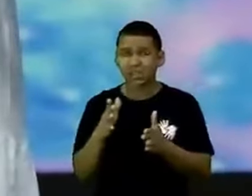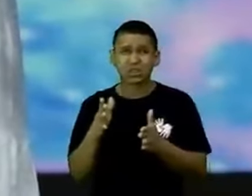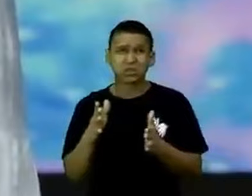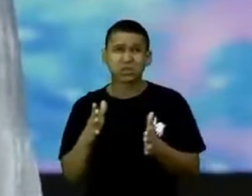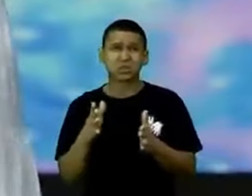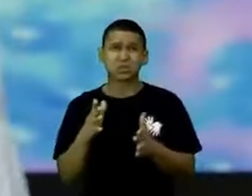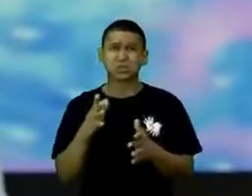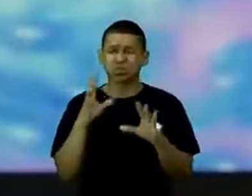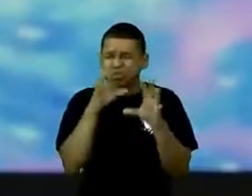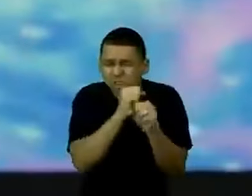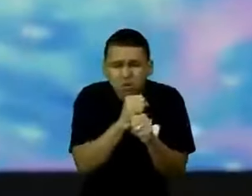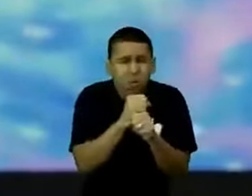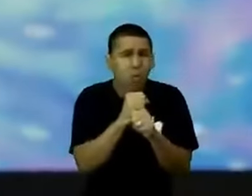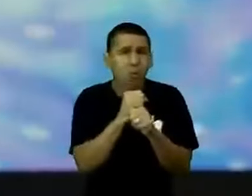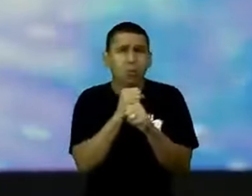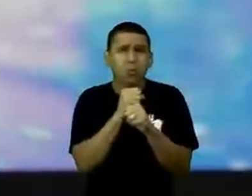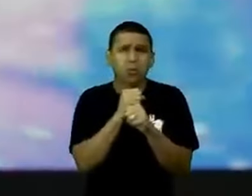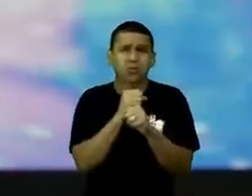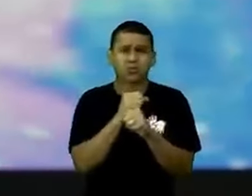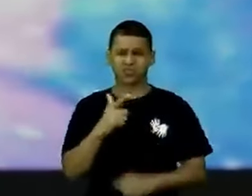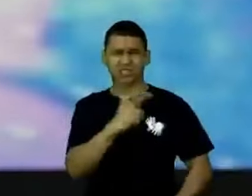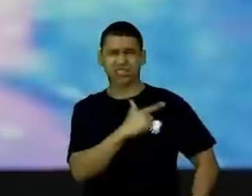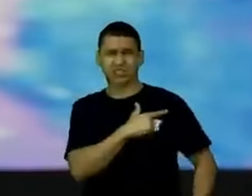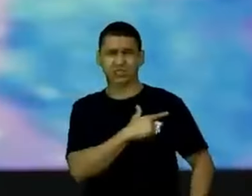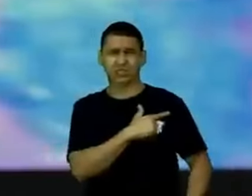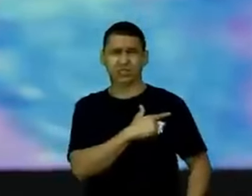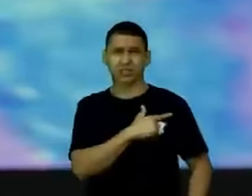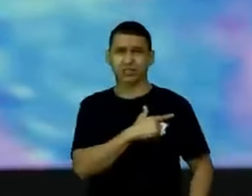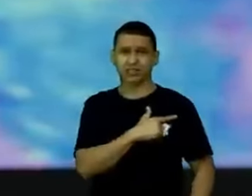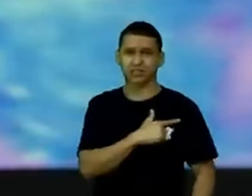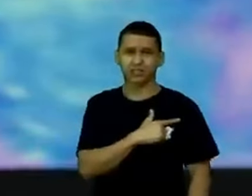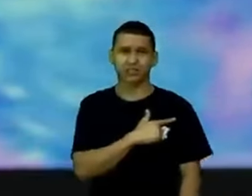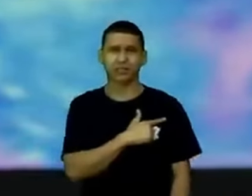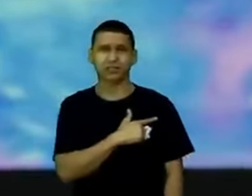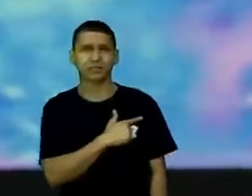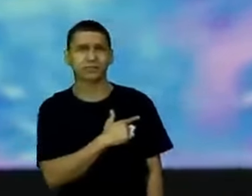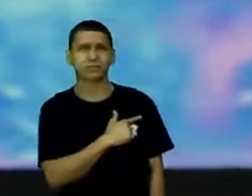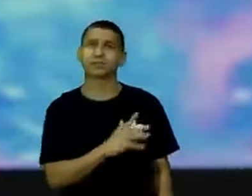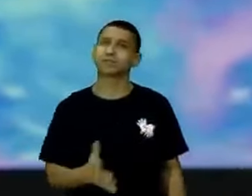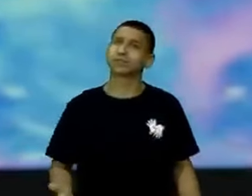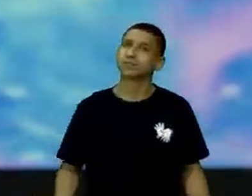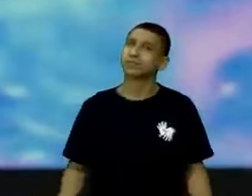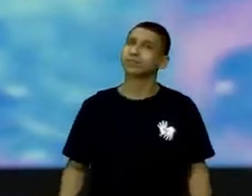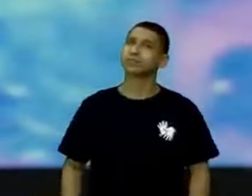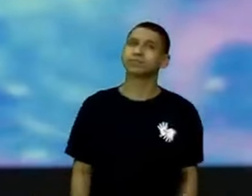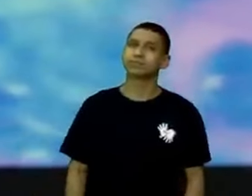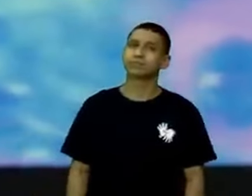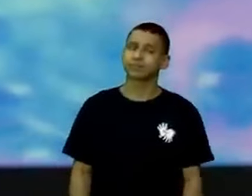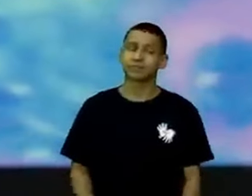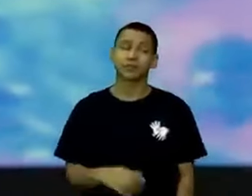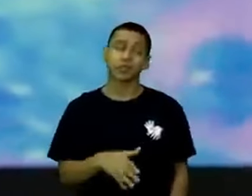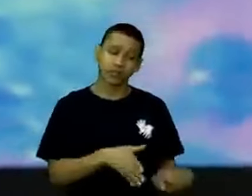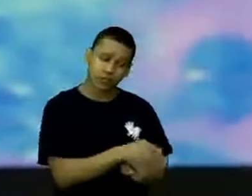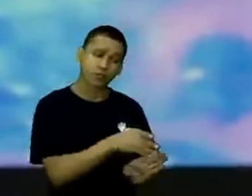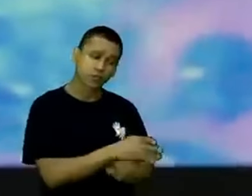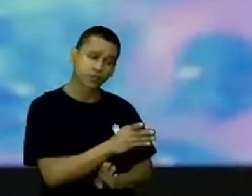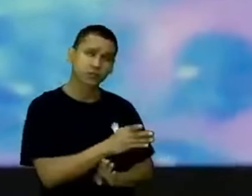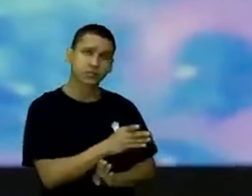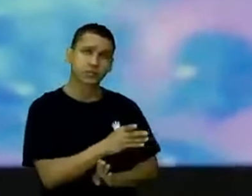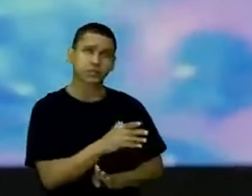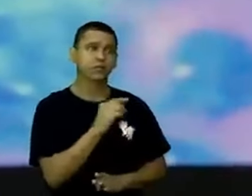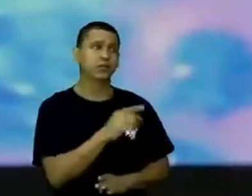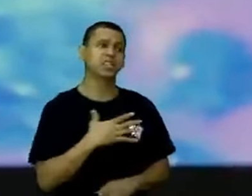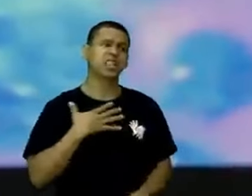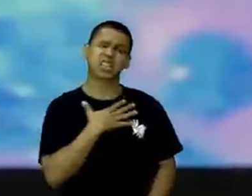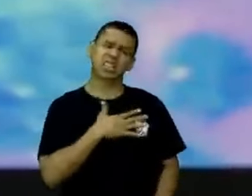limpa os rios da Síria. São muito melhores do que o Jordão. Namã, quer um conselho? Tu pode não ter